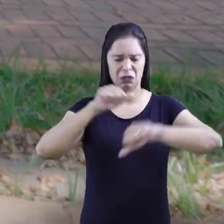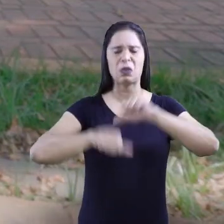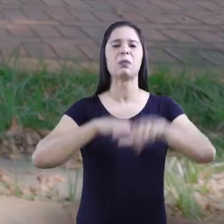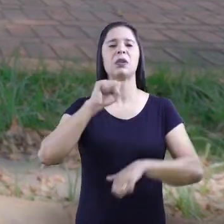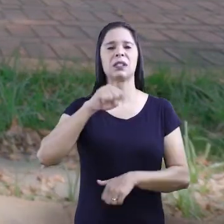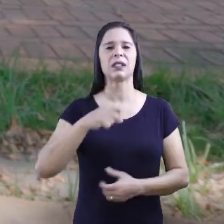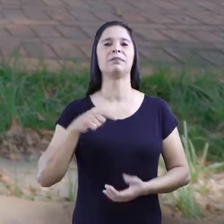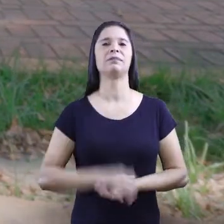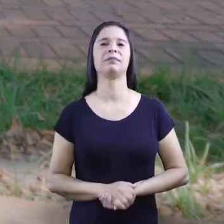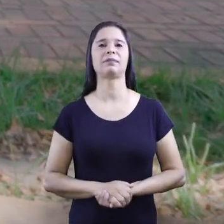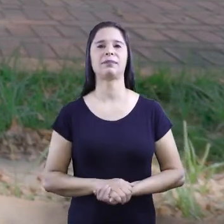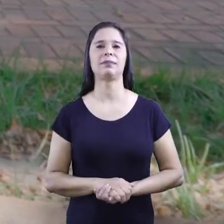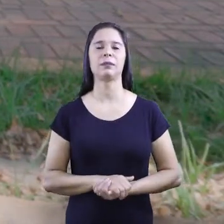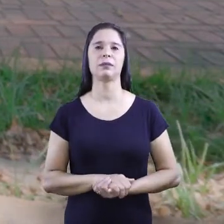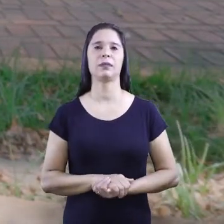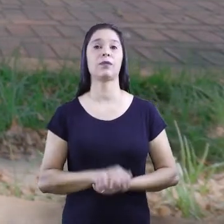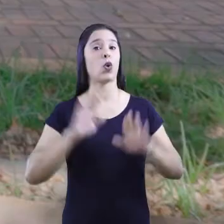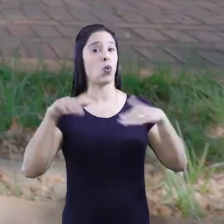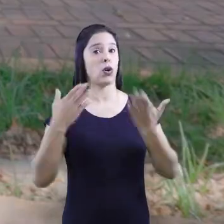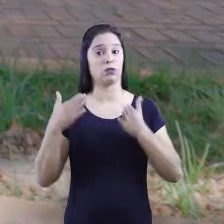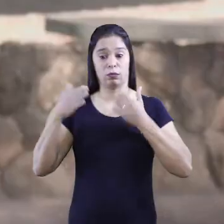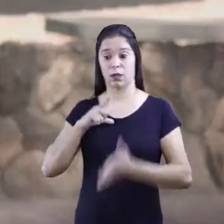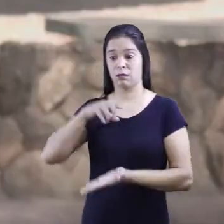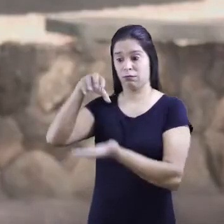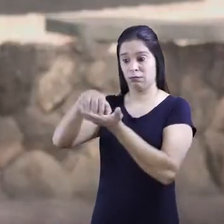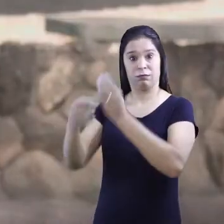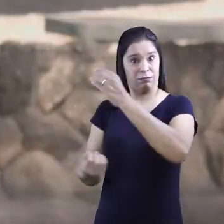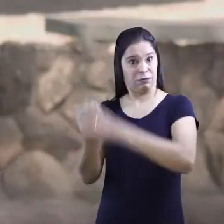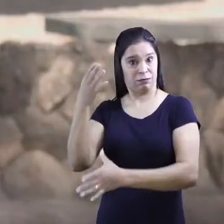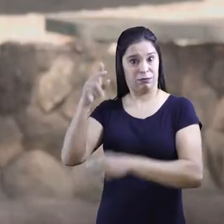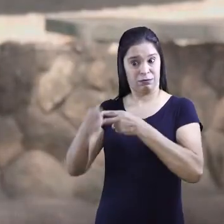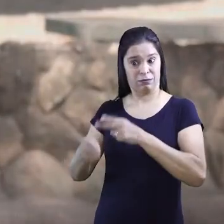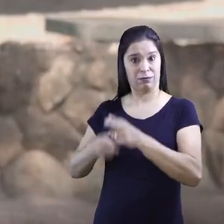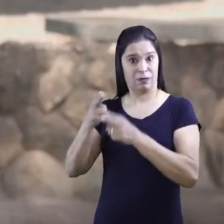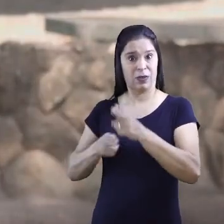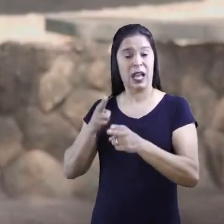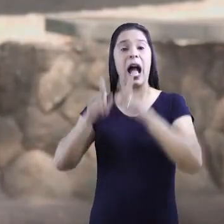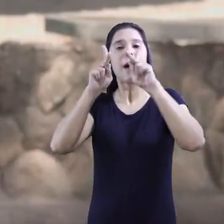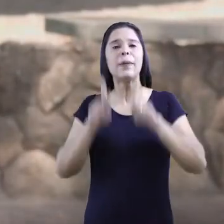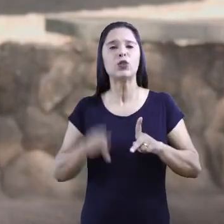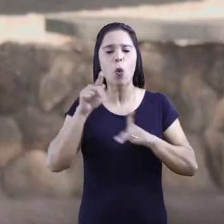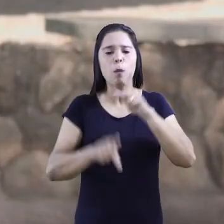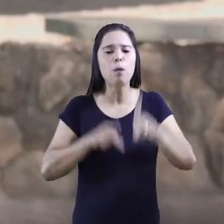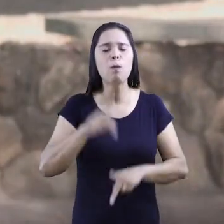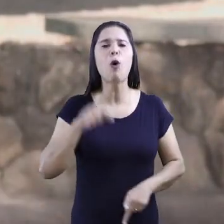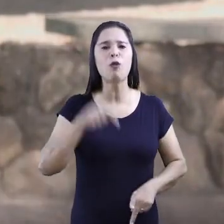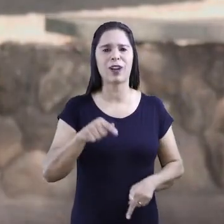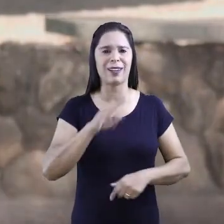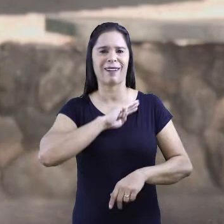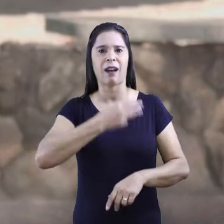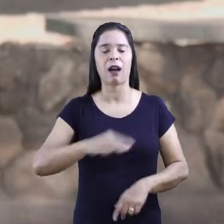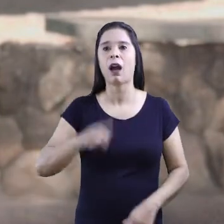para Matosinhos, transformou bastante o município. Quando a estação chega, as pessoas aqui em